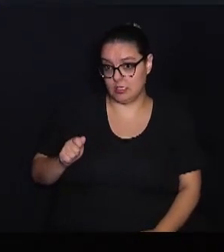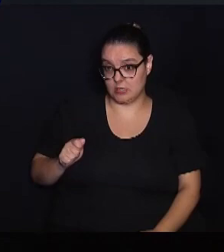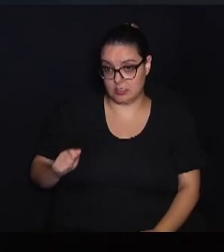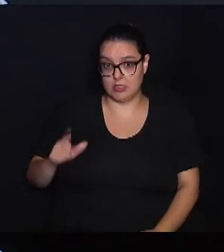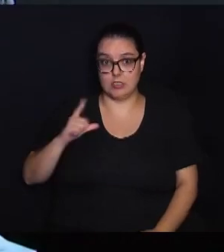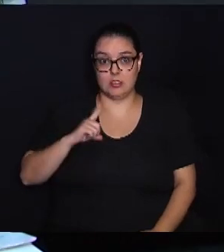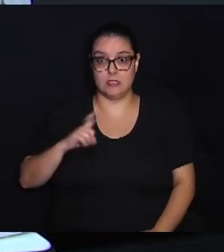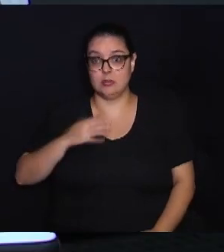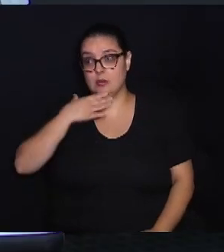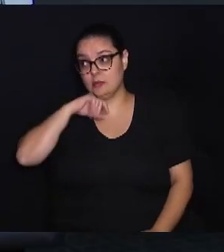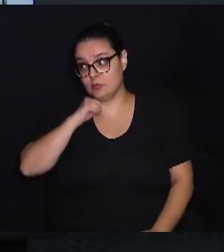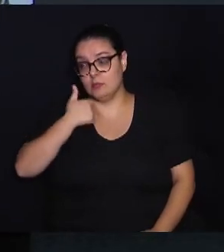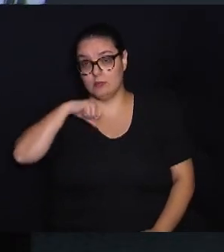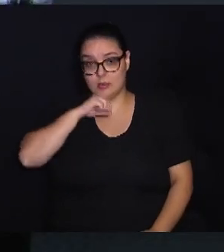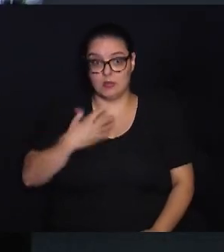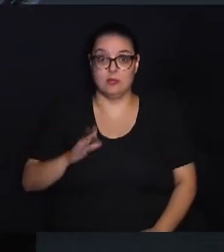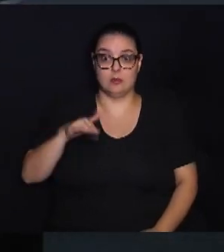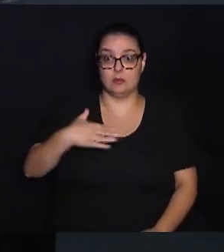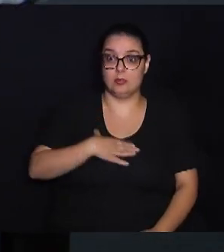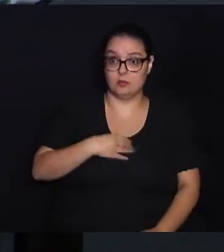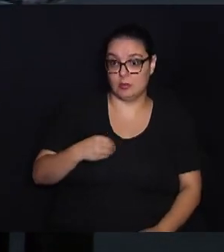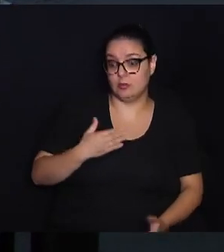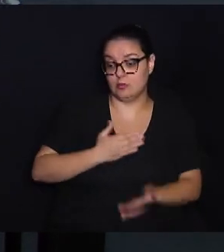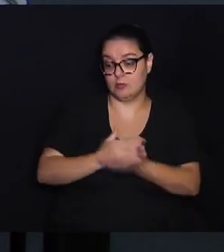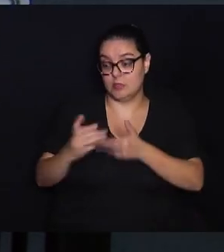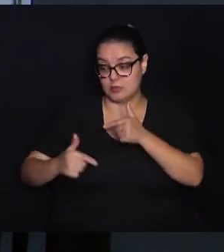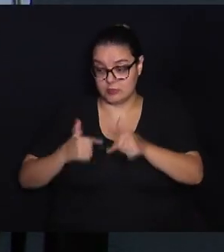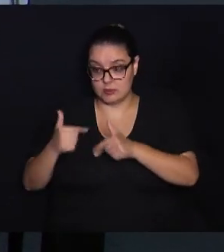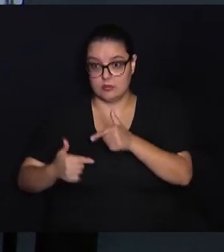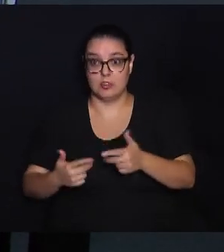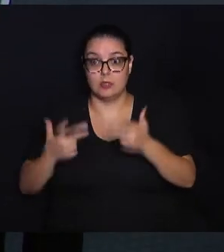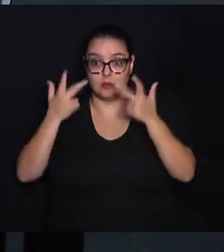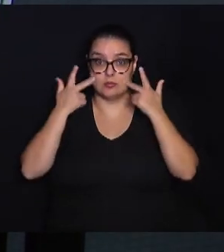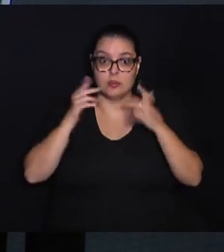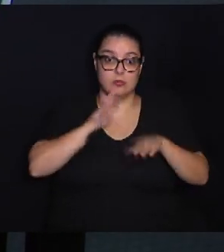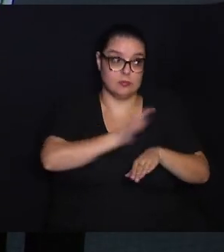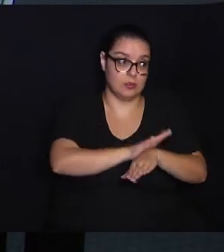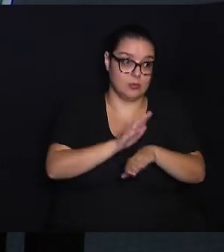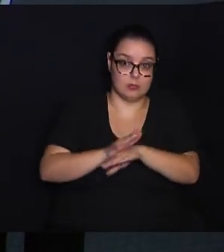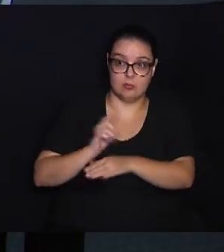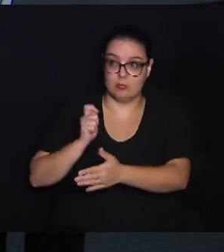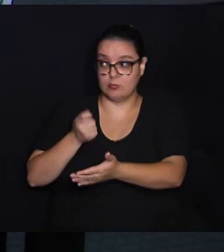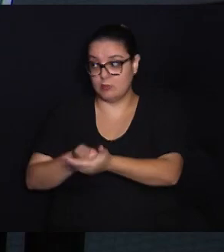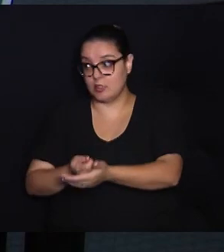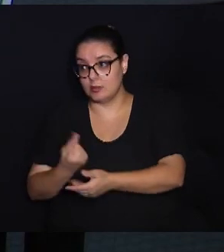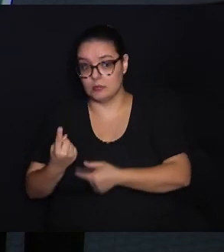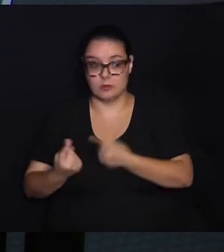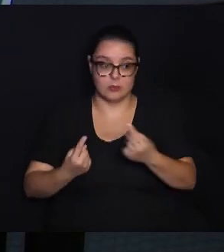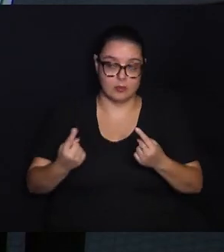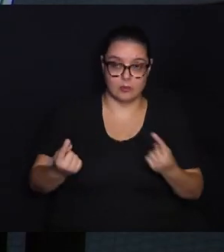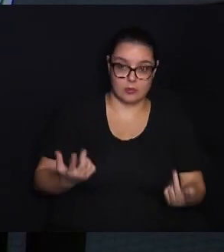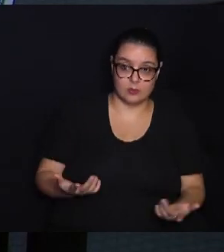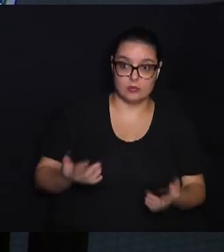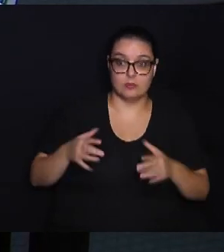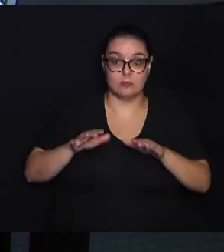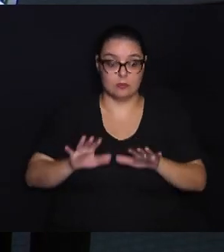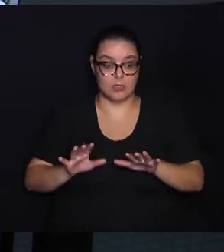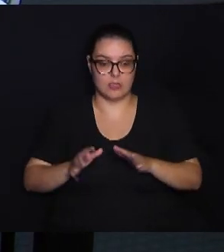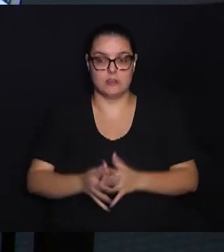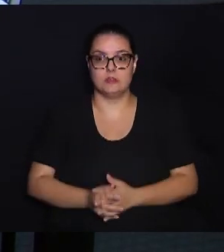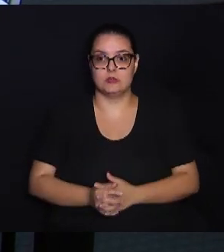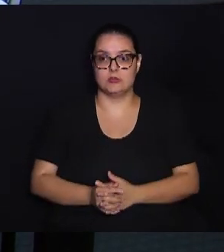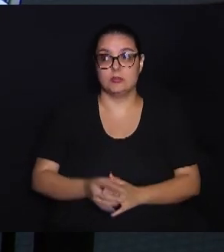vem do pai e da mãe. Quando os filhos começam a trabalhar, geralmente eles ajudam pagando uma conta ou outra,